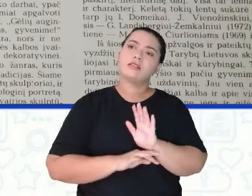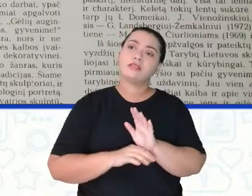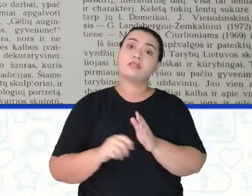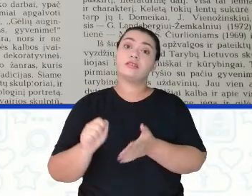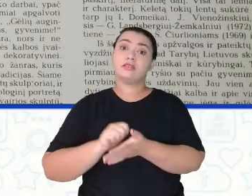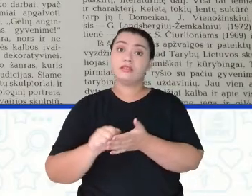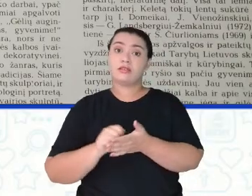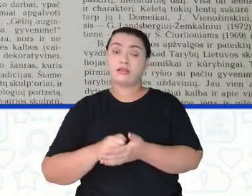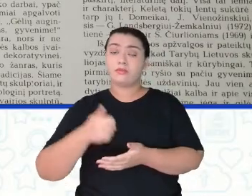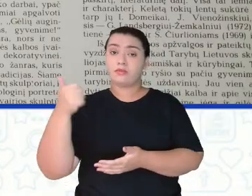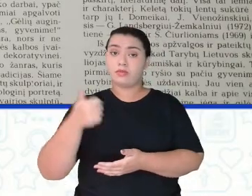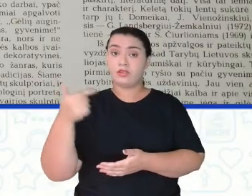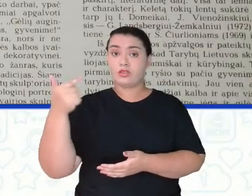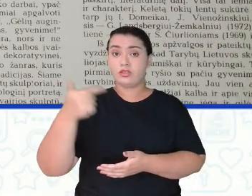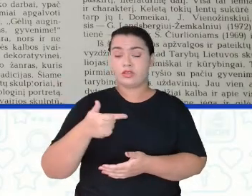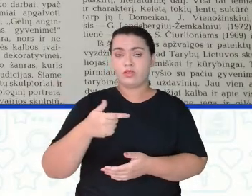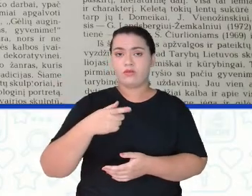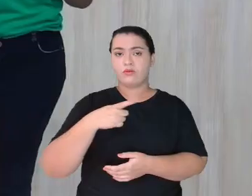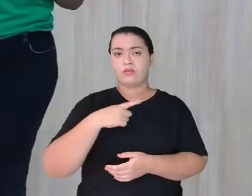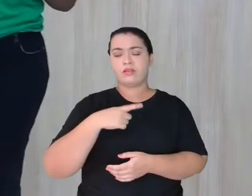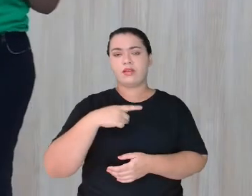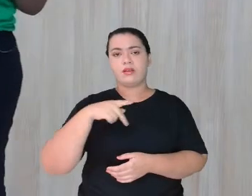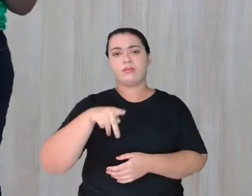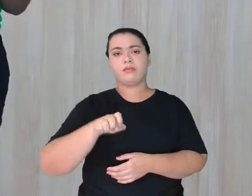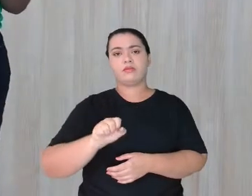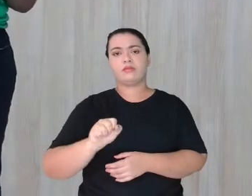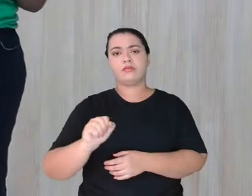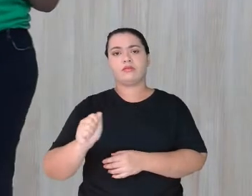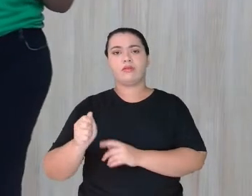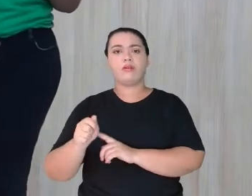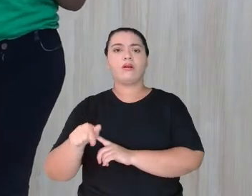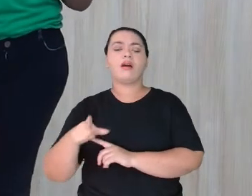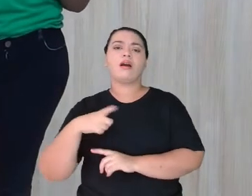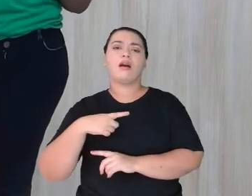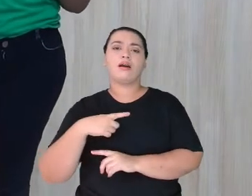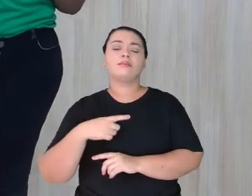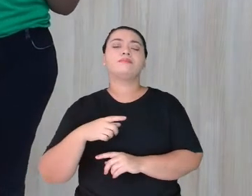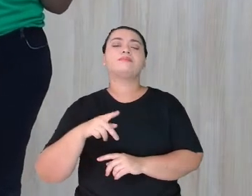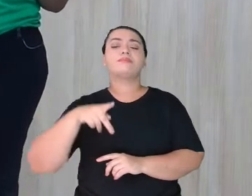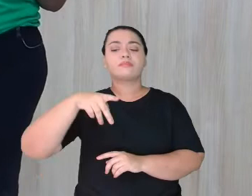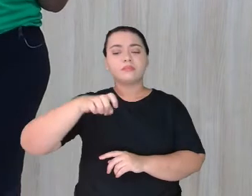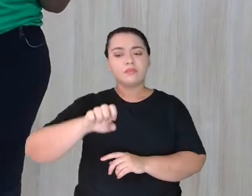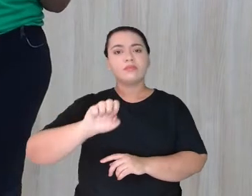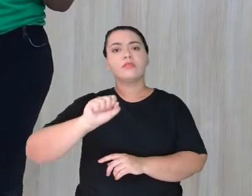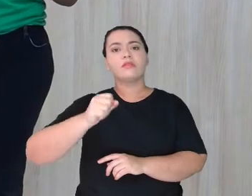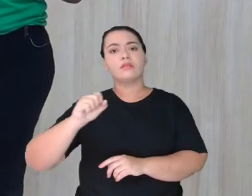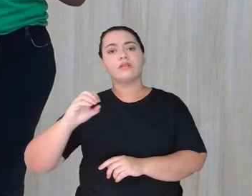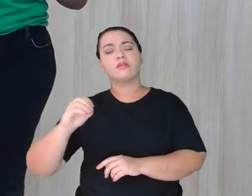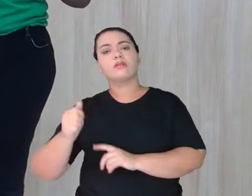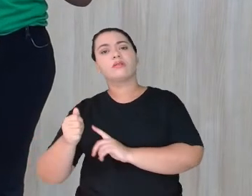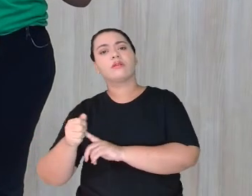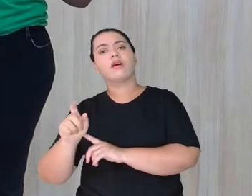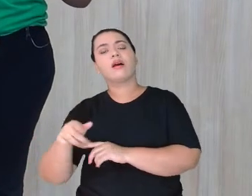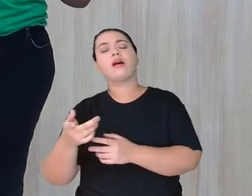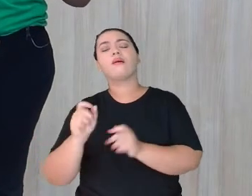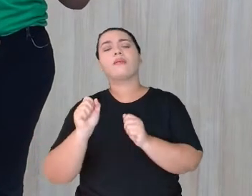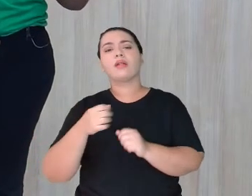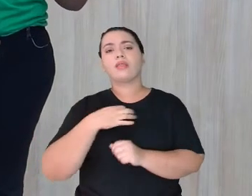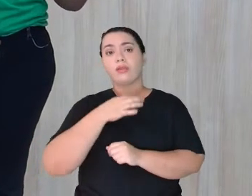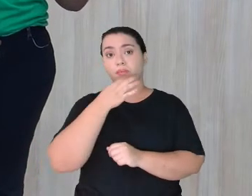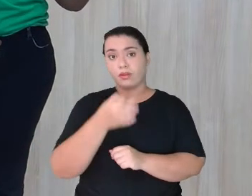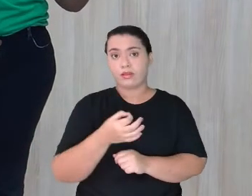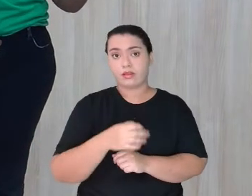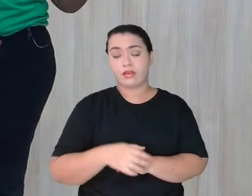e terceira pessoa, então, lembra que eu falei que um texto de reportagem pode ser opinativo? Então, é comum que